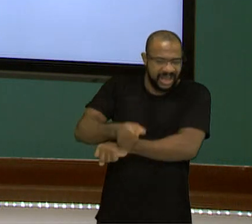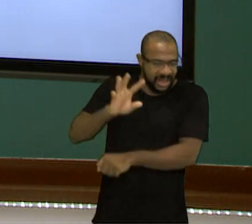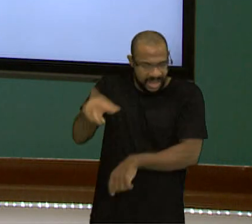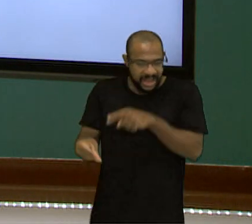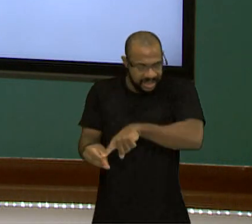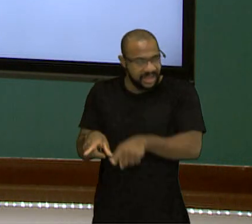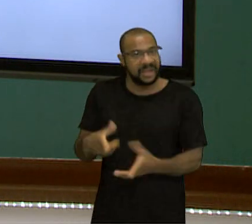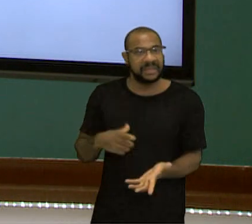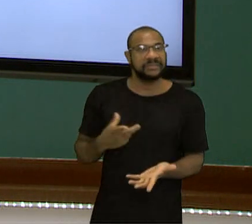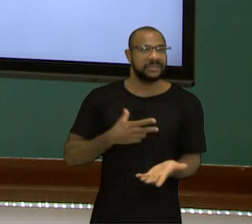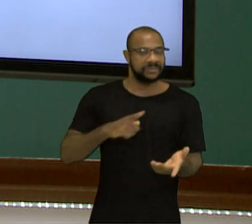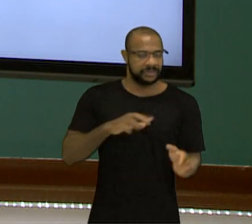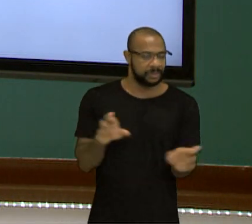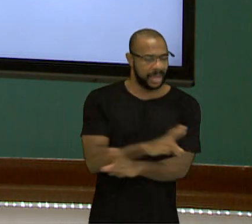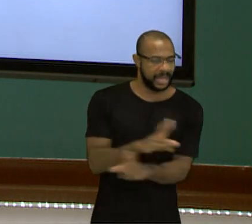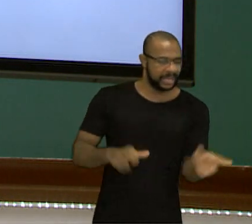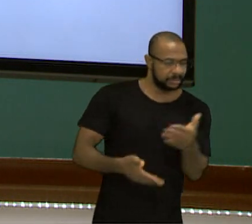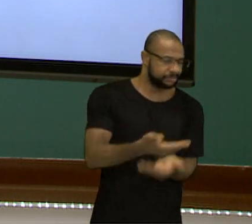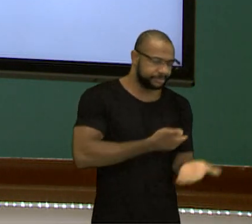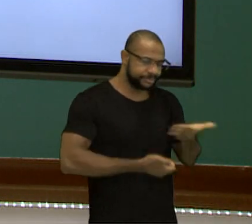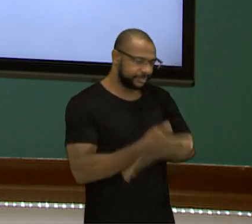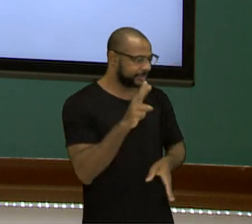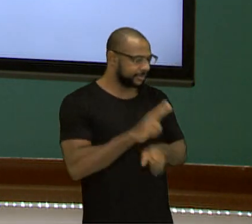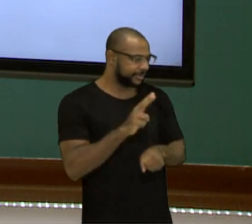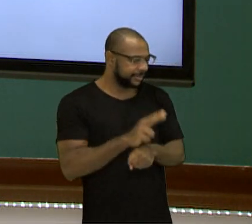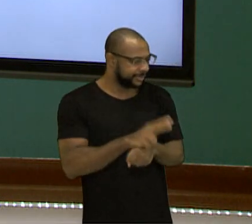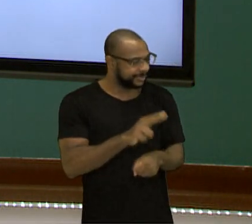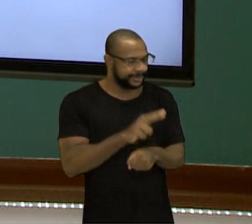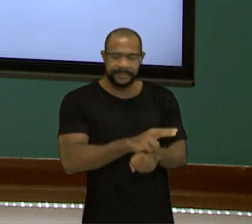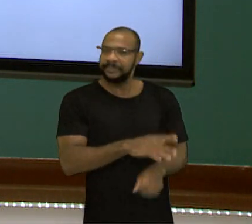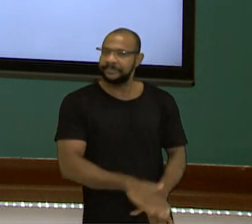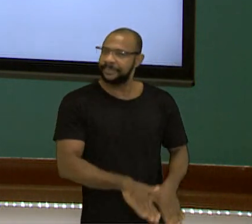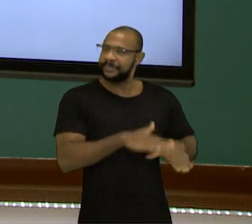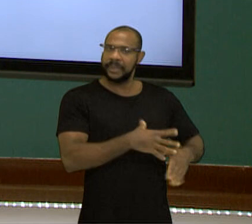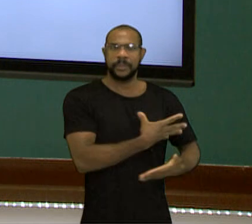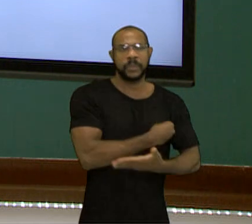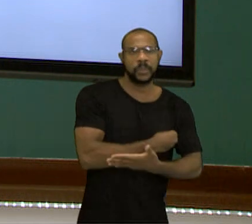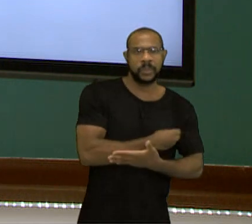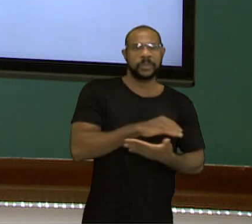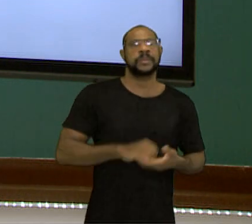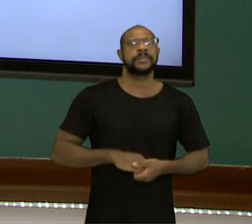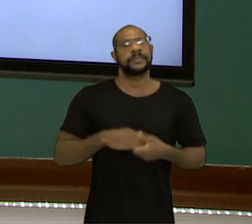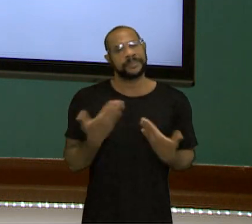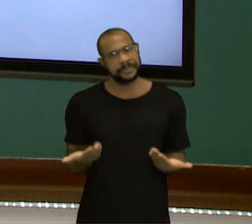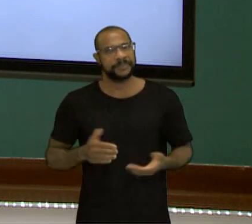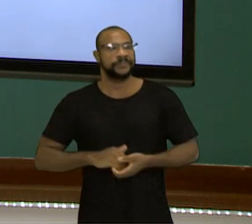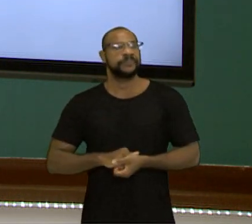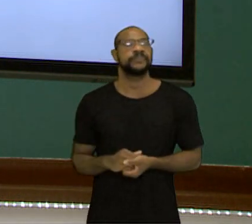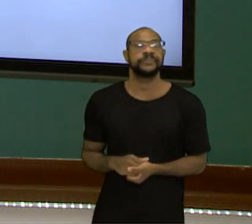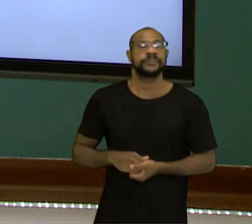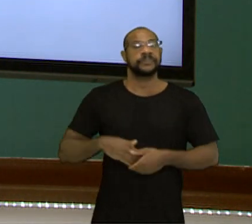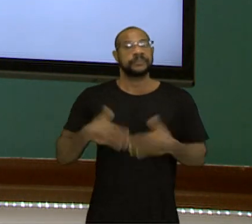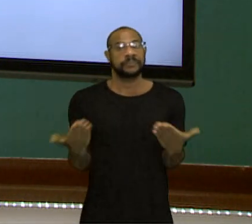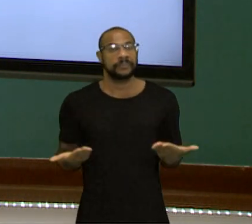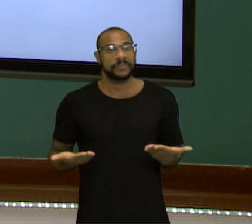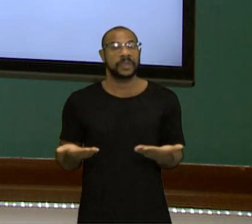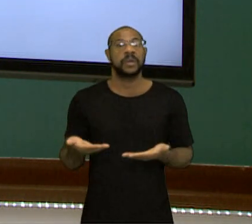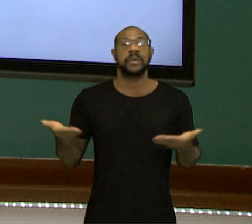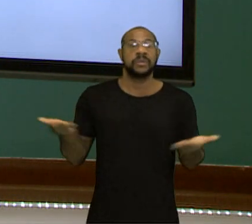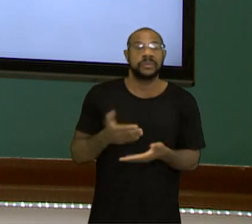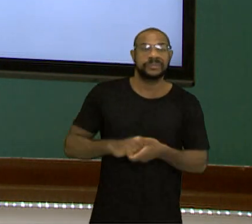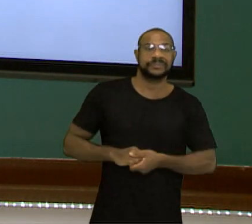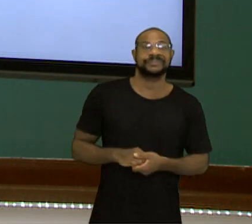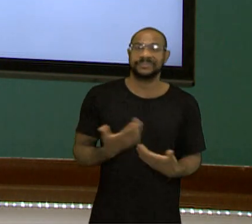essa relação de afeto com a criança e a criança, na maioria das vezes, retribuía essa questão da afetividade. A